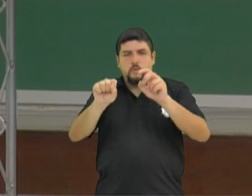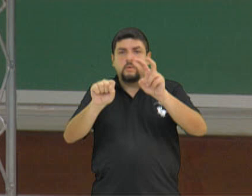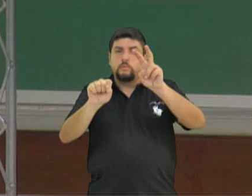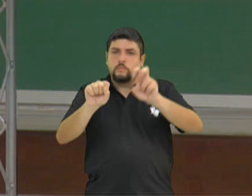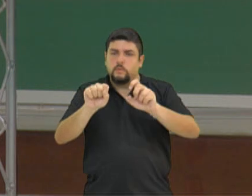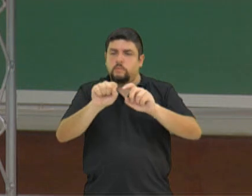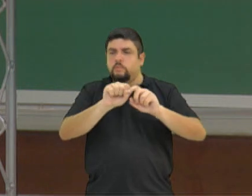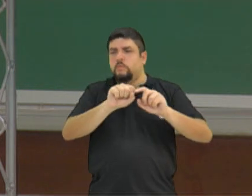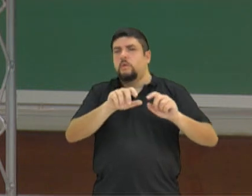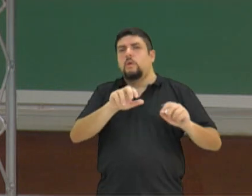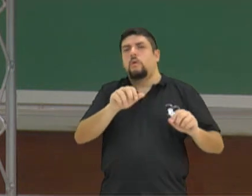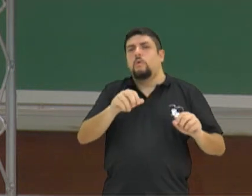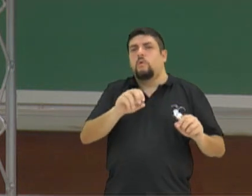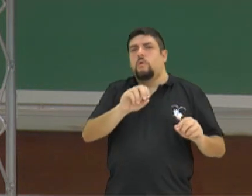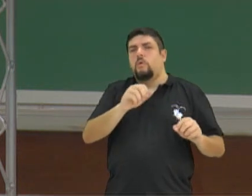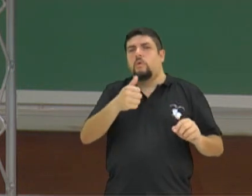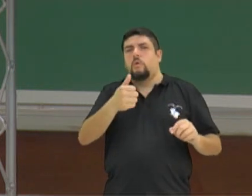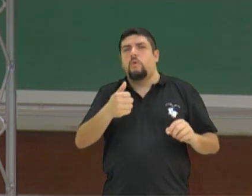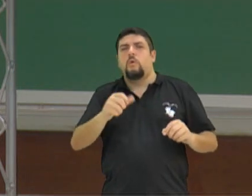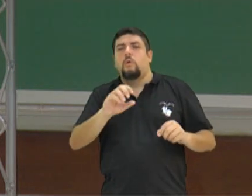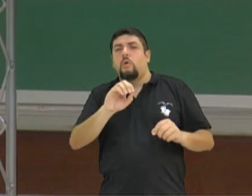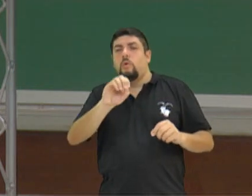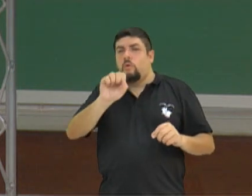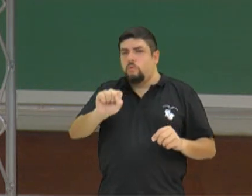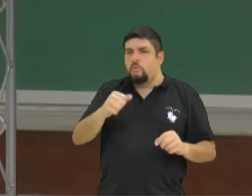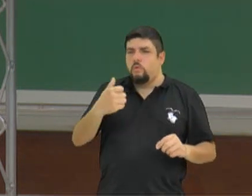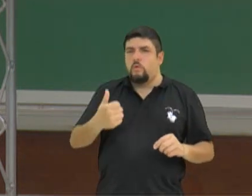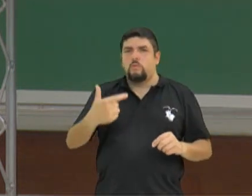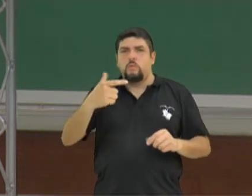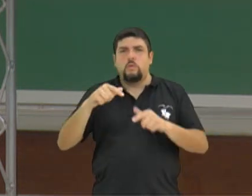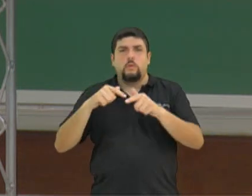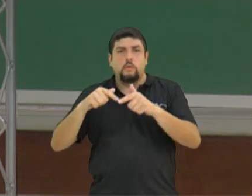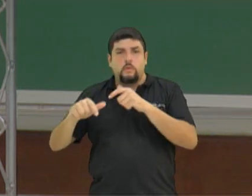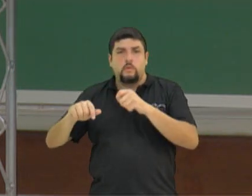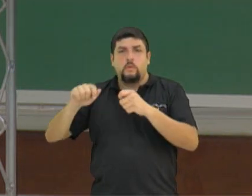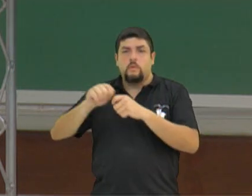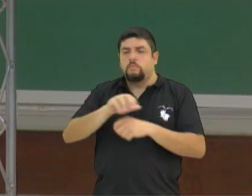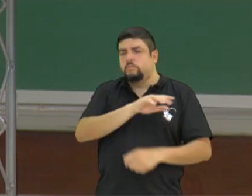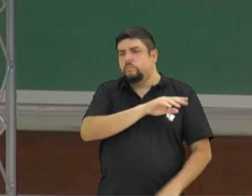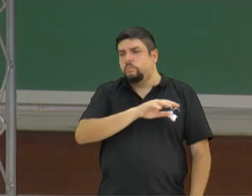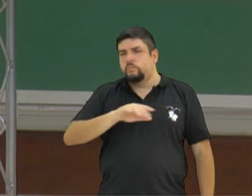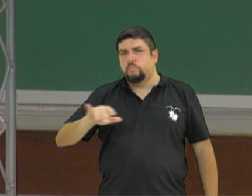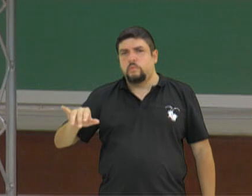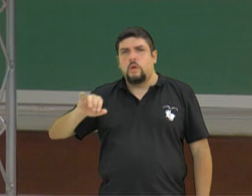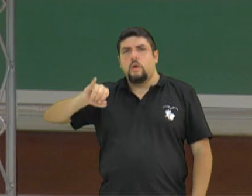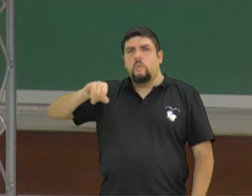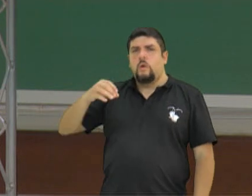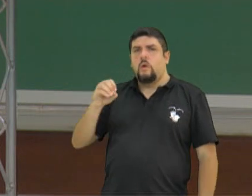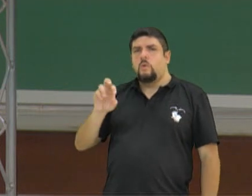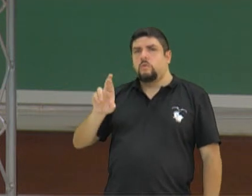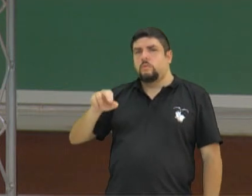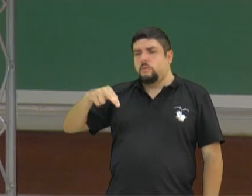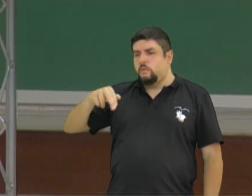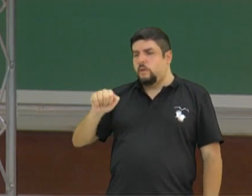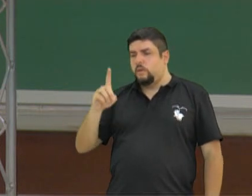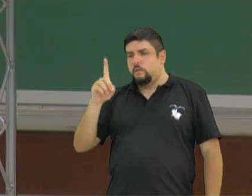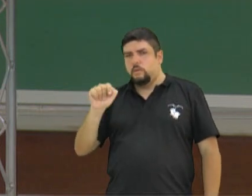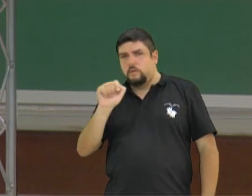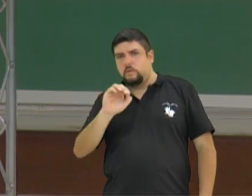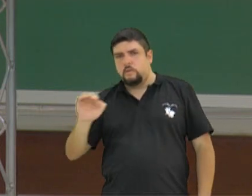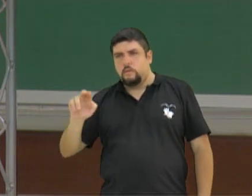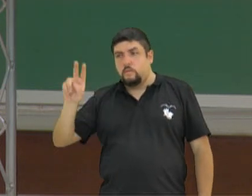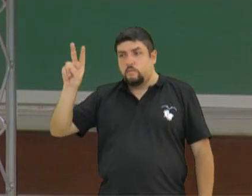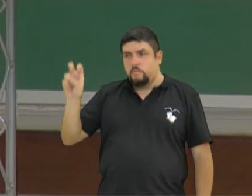na sequência, fecha aspas na palavra jornada, né? Aqui no finalzinho, aqui já quase do texto,